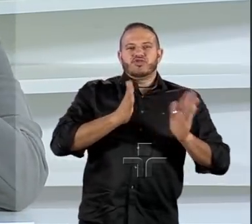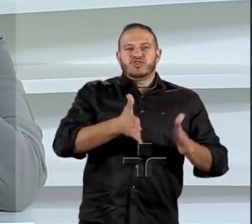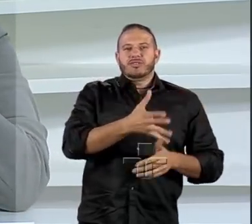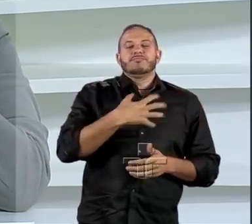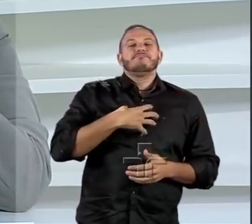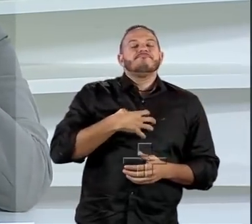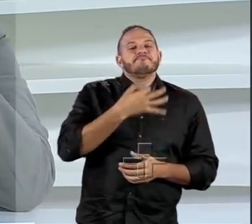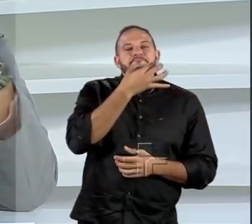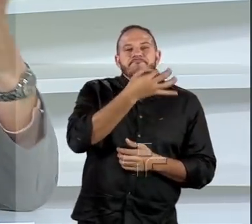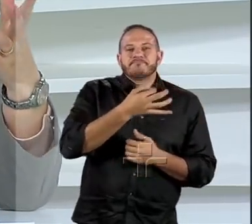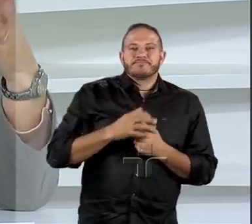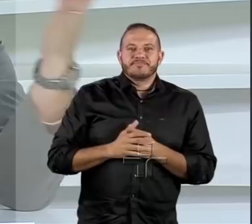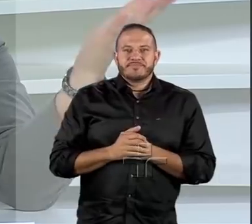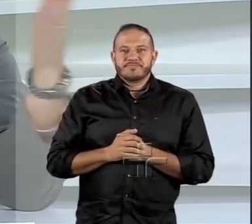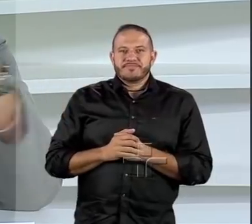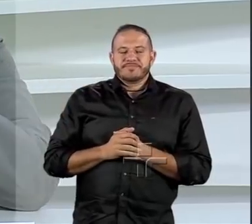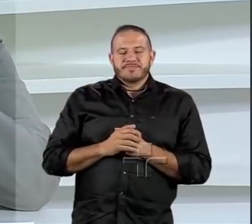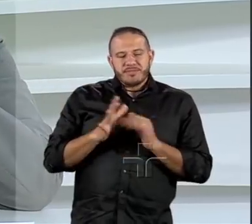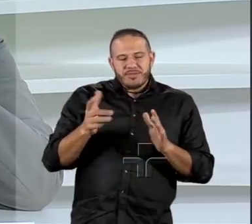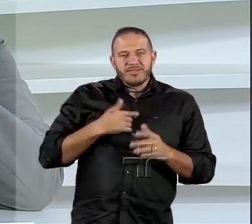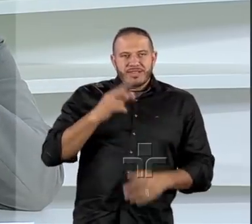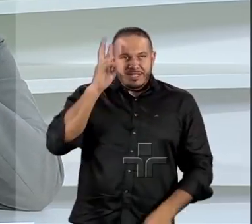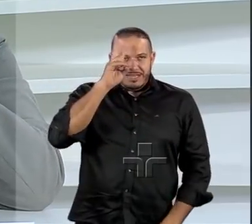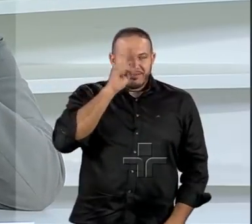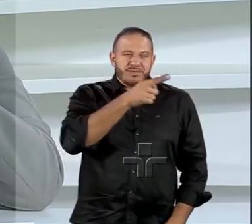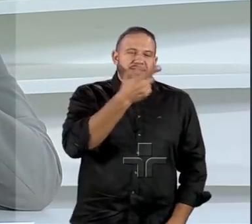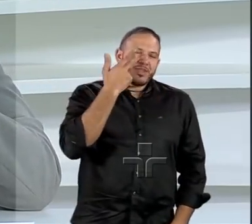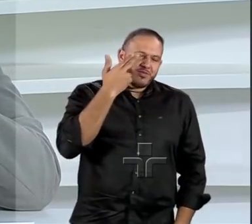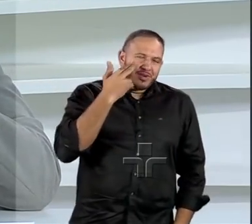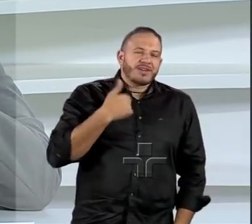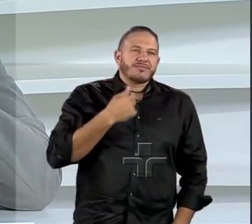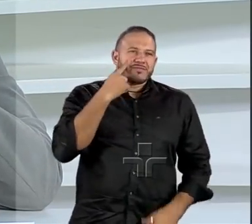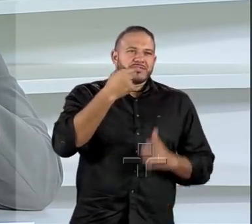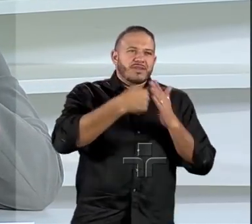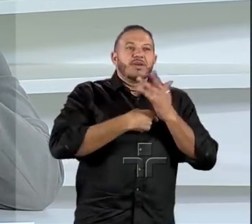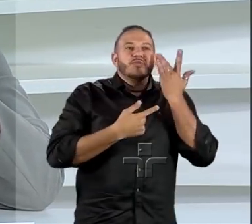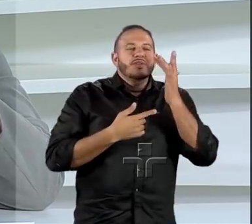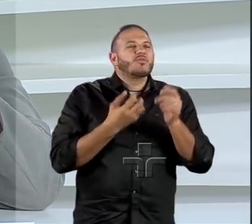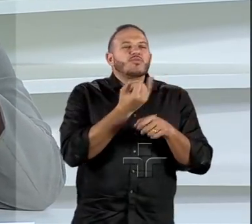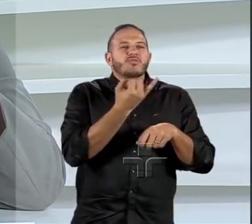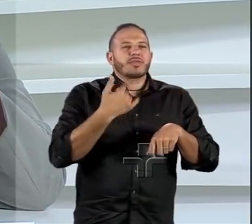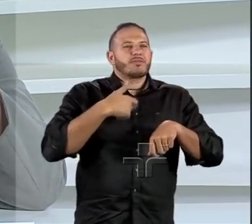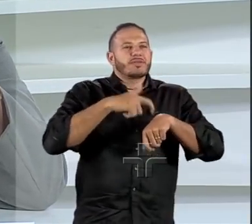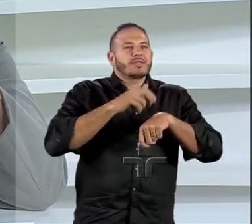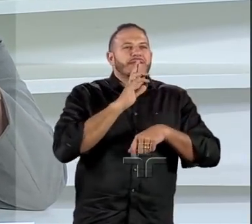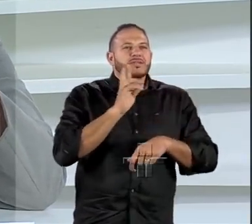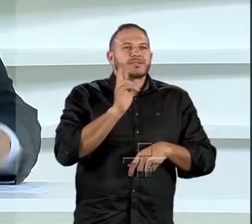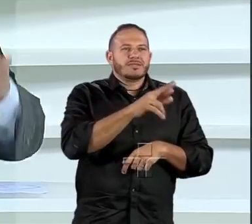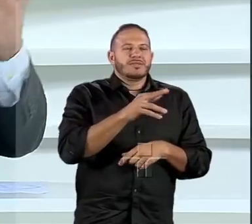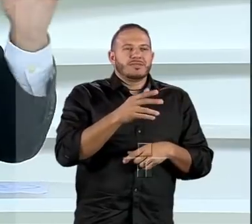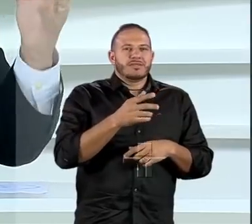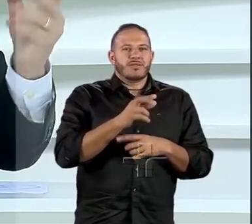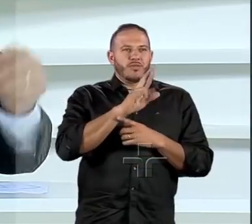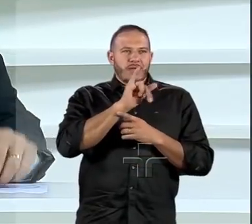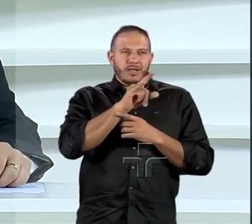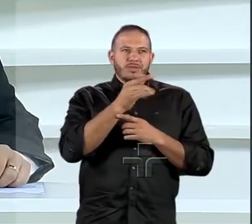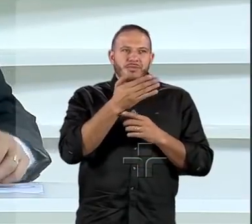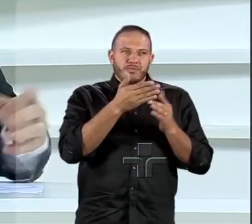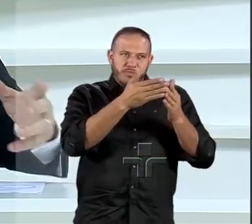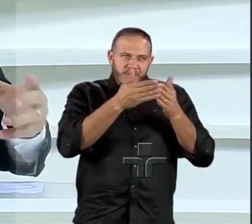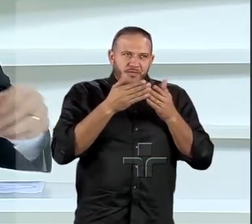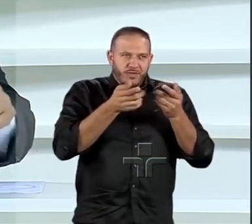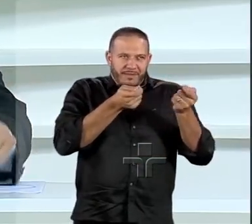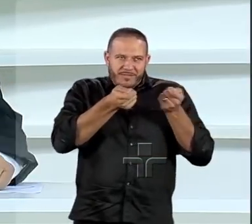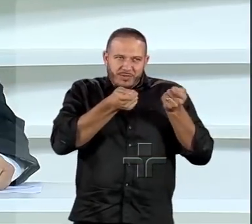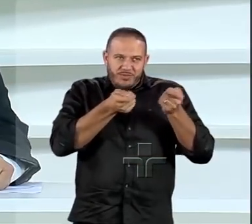Bom, vou começar lembrando, natural que você faça essa pergunta, eu não sei quanto tempo eu tenho de resposta, então, Ricardo, por favor. Eu vou controlar o tempo geral